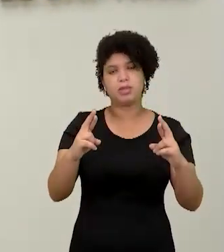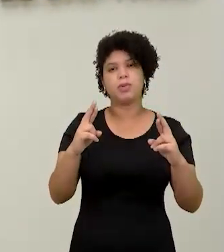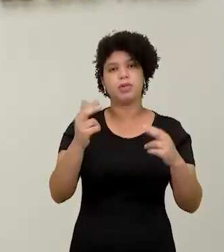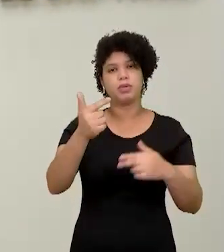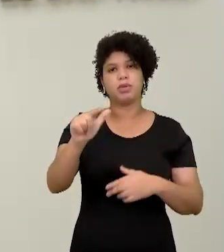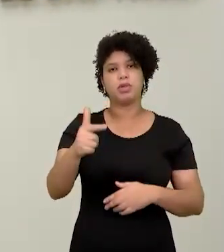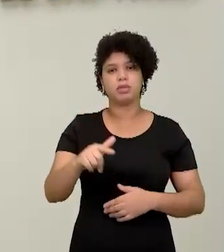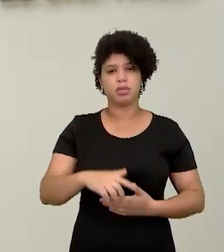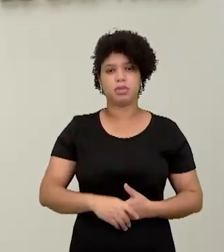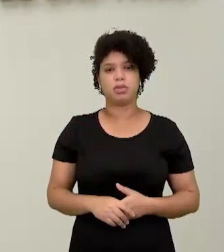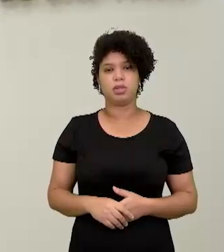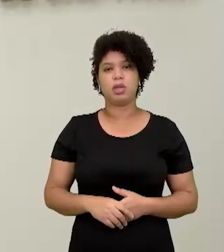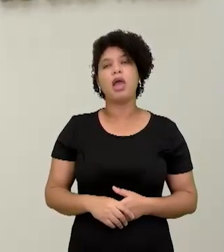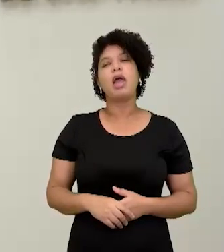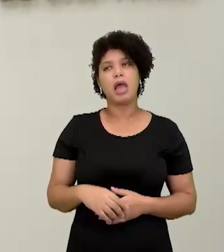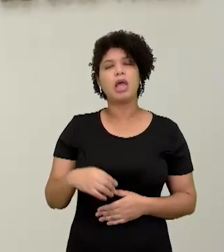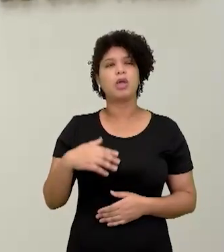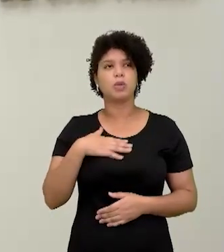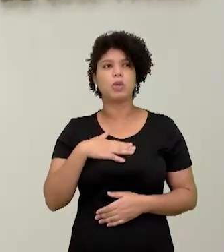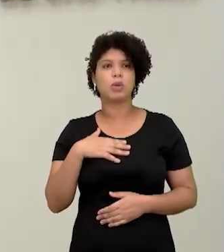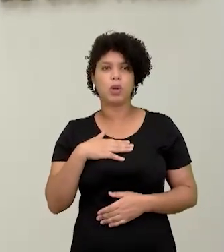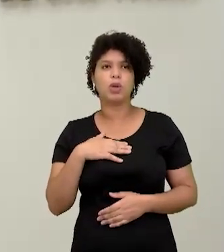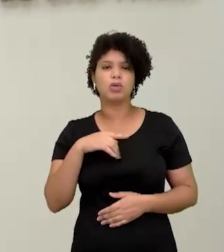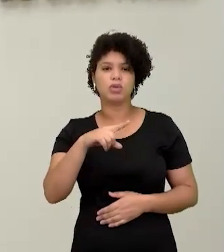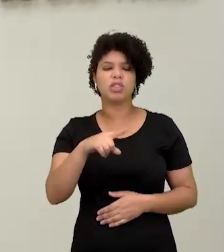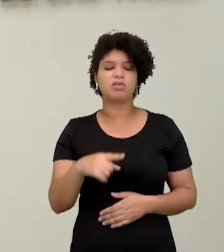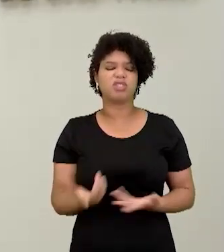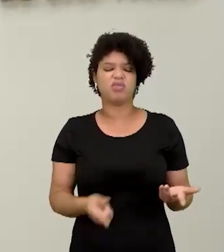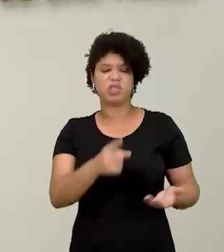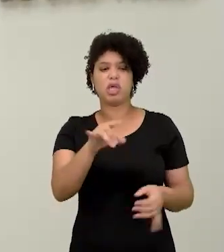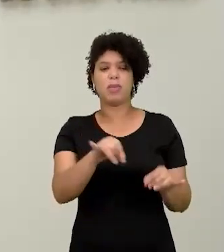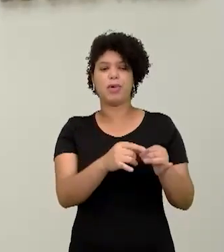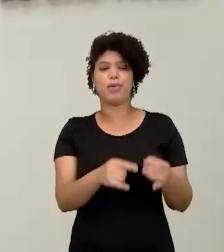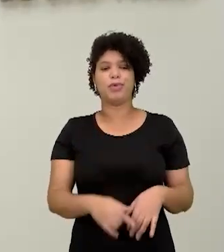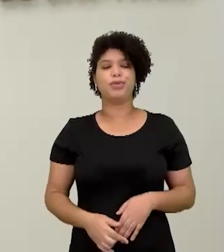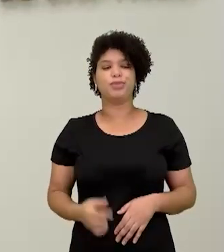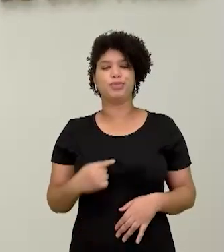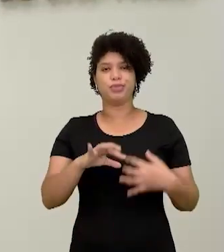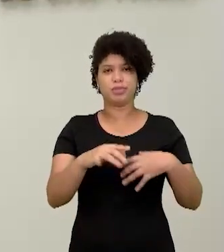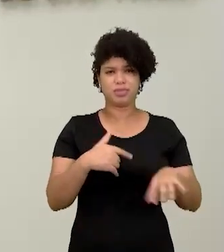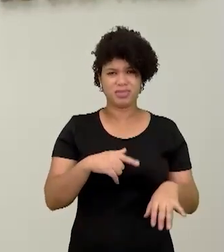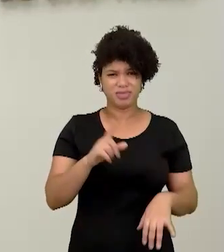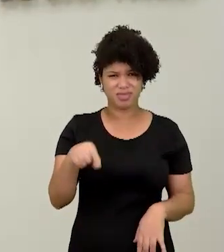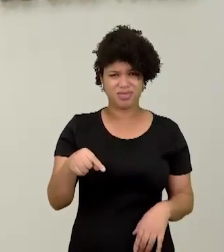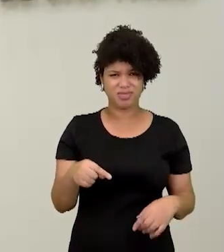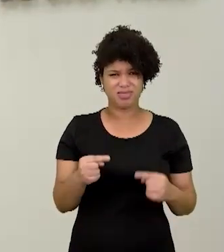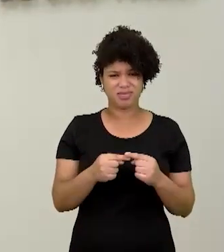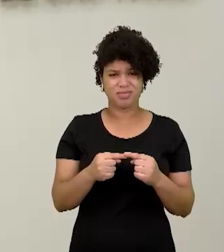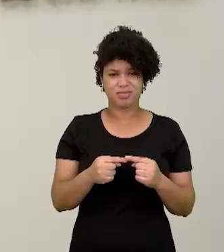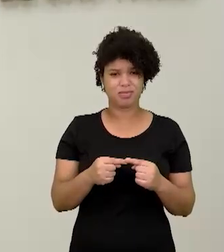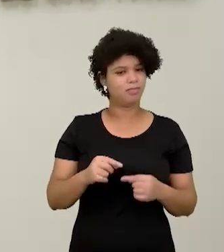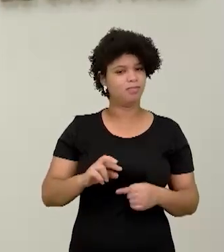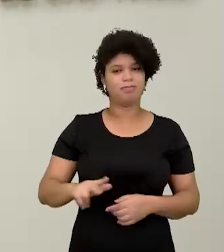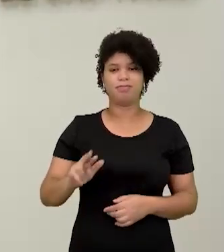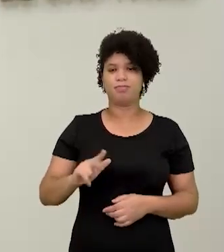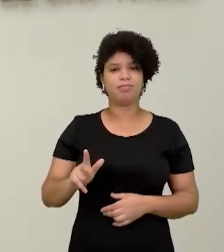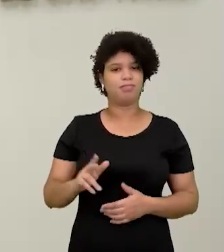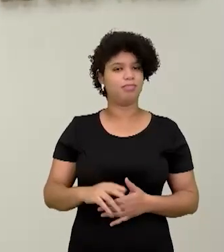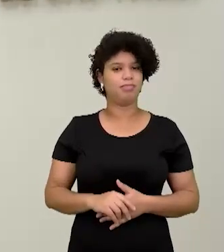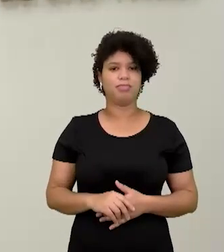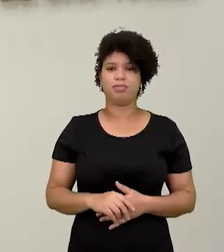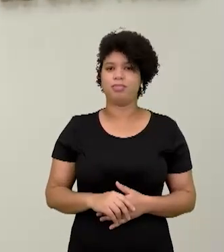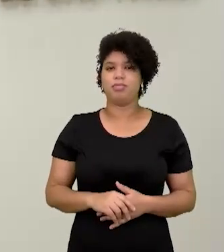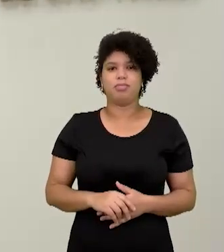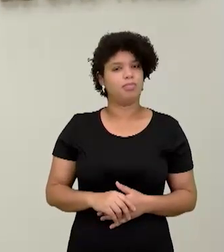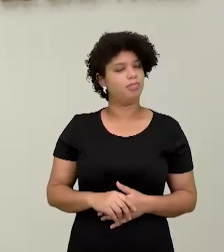Eu tenho capacidade de me colocar no seu lugar aí, ó, seu bobalhão. Será que isso é empatia sem respeito?